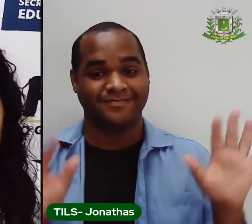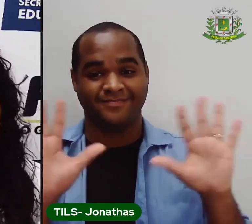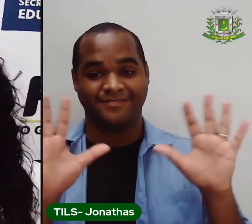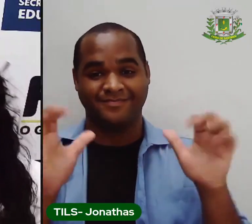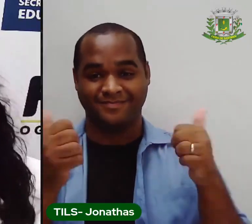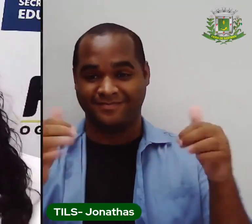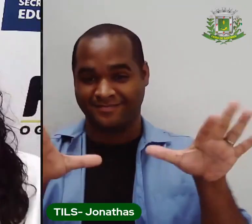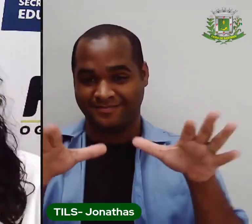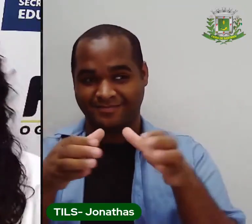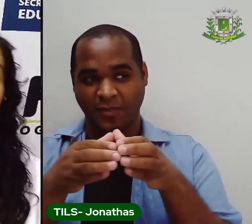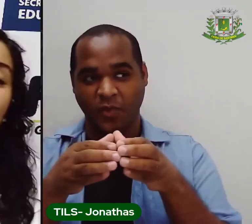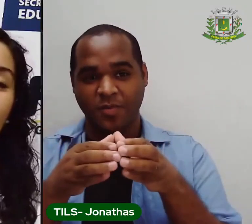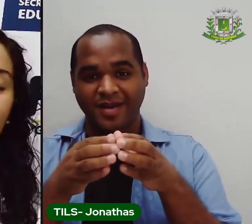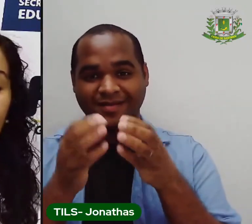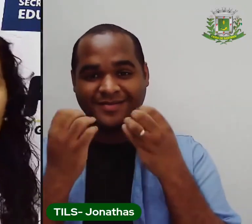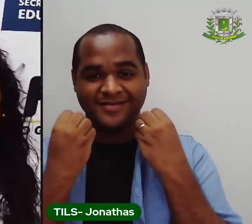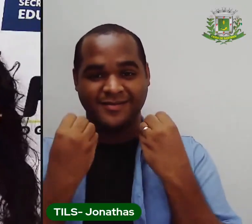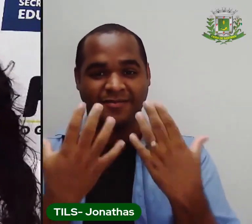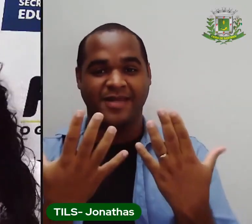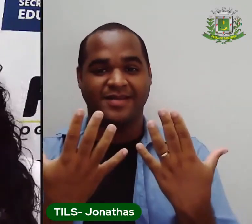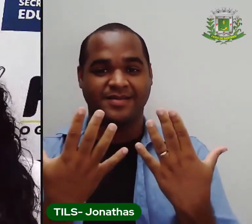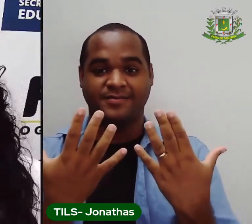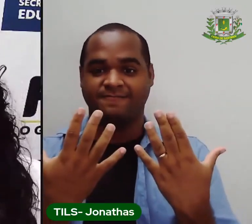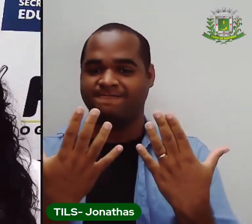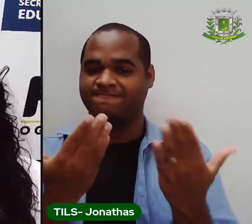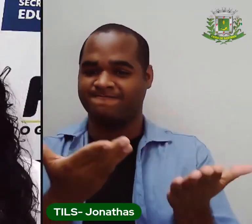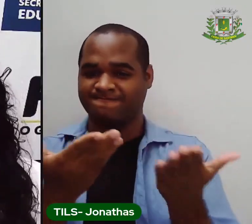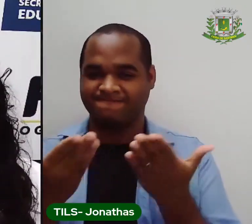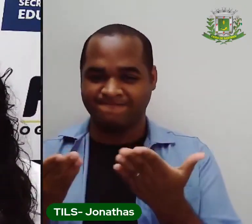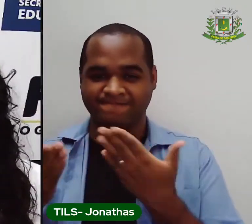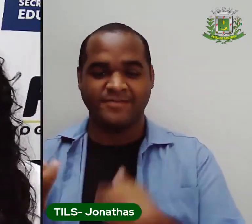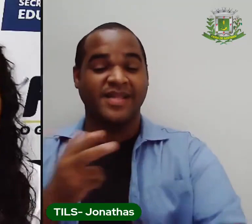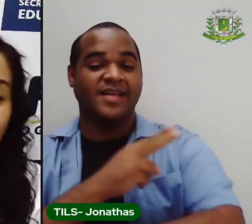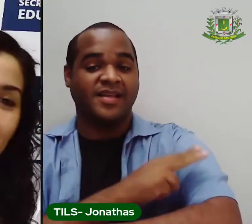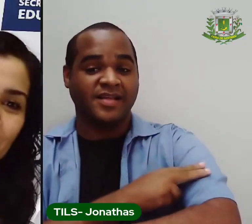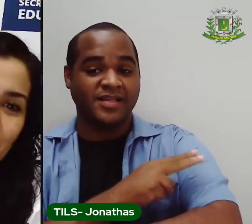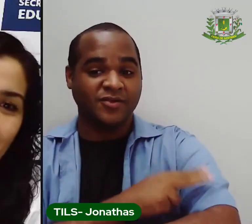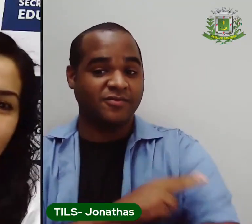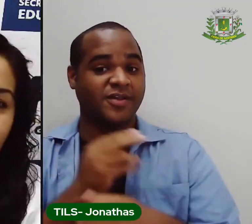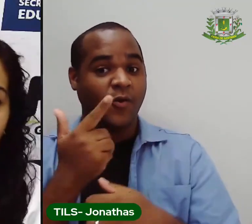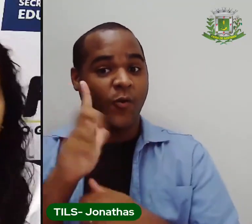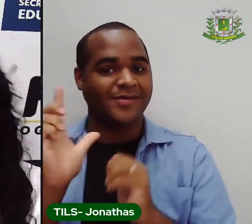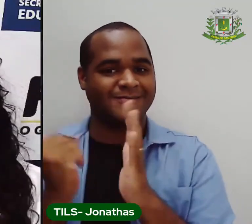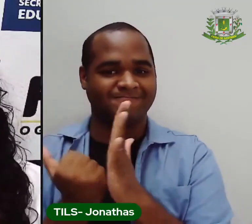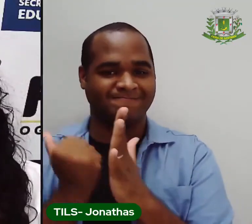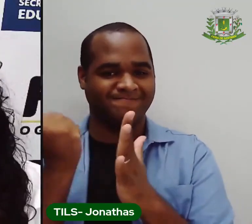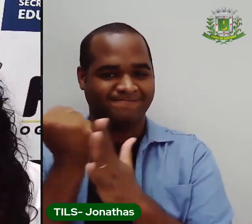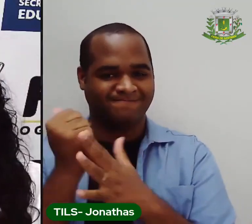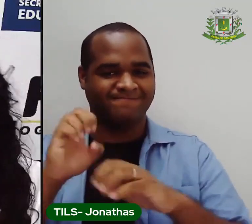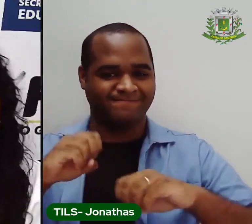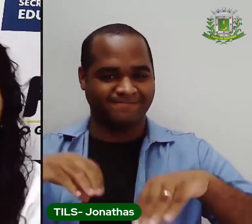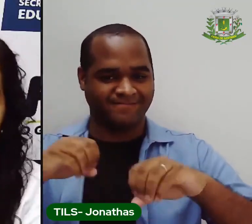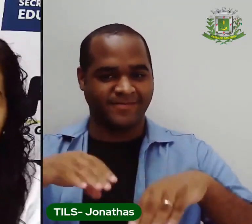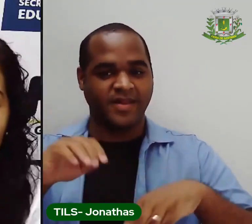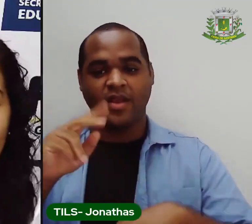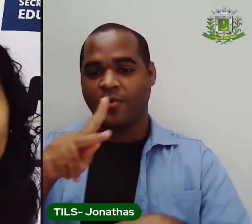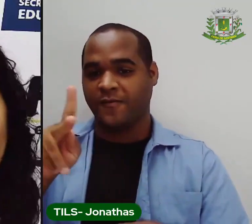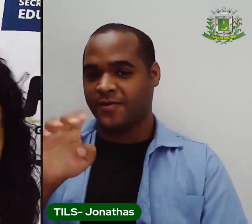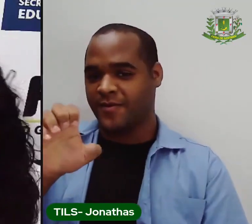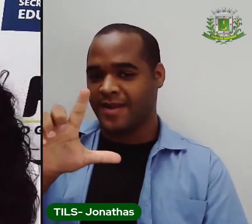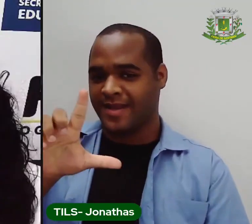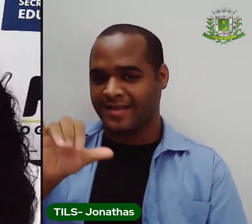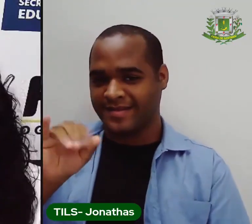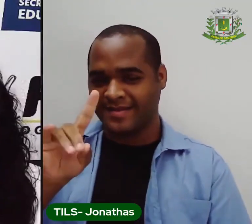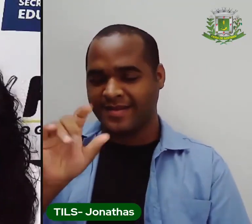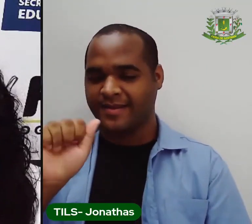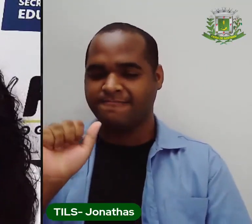Olá, turma! Sejam bem-vindos, segundo ano, a mais uma aula comigo, a Proelida, que